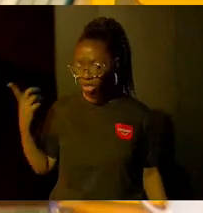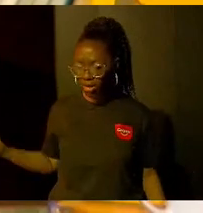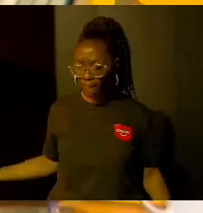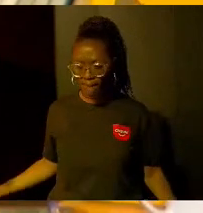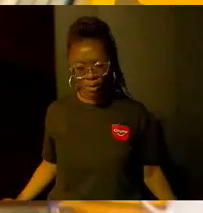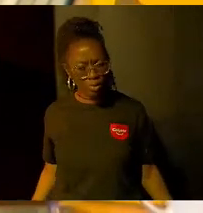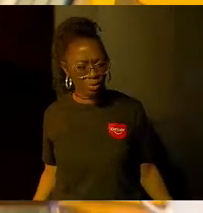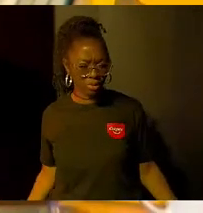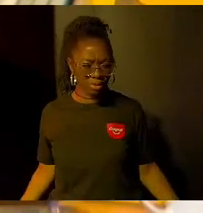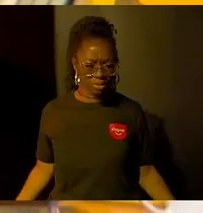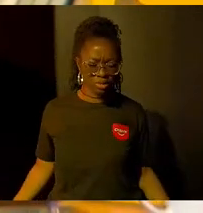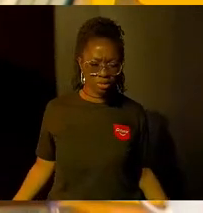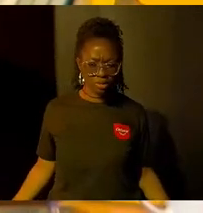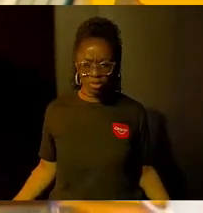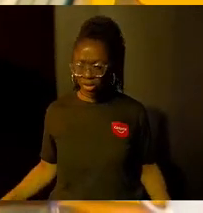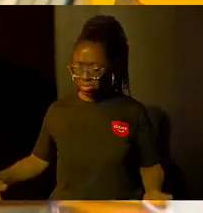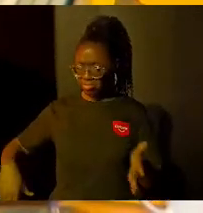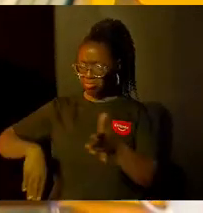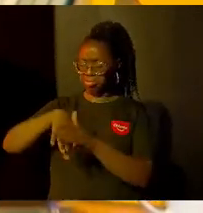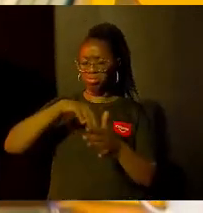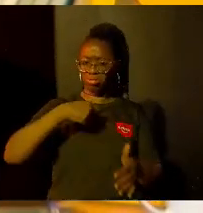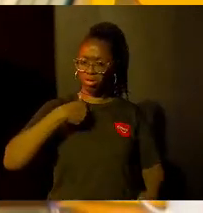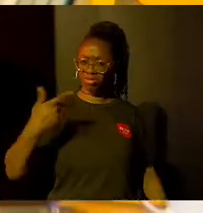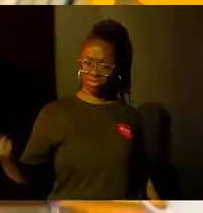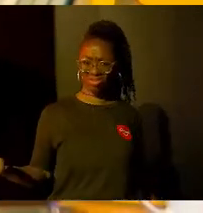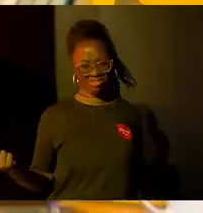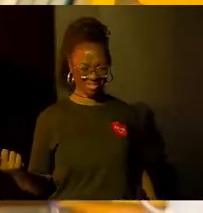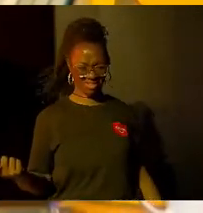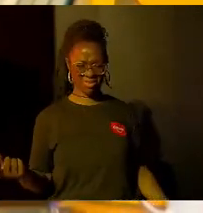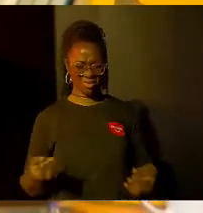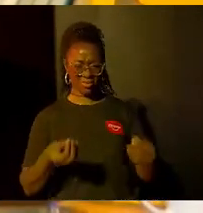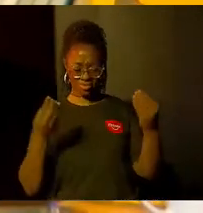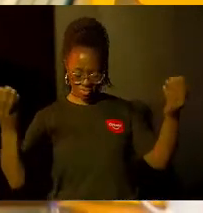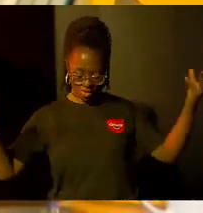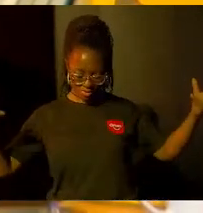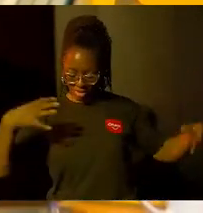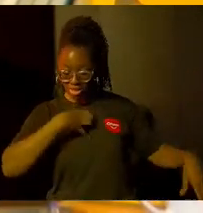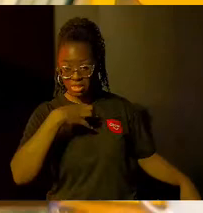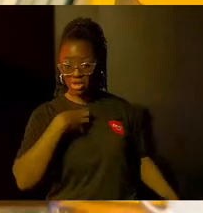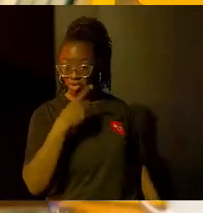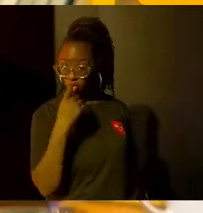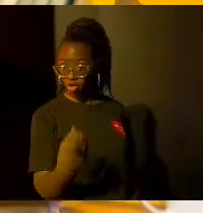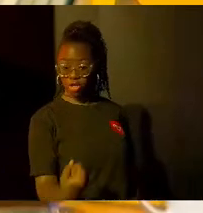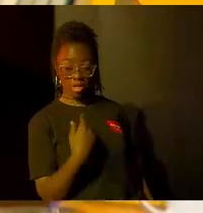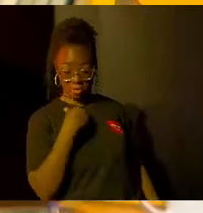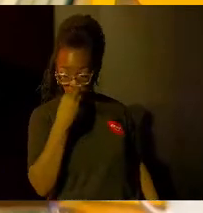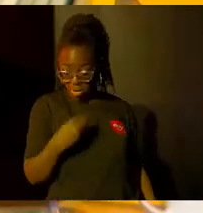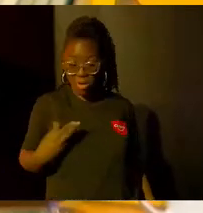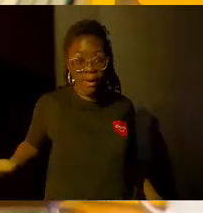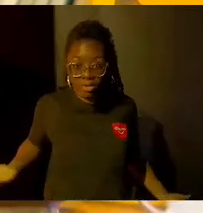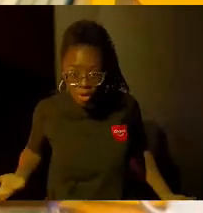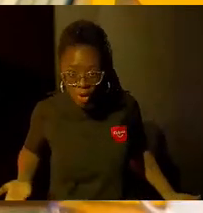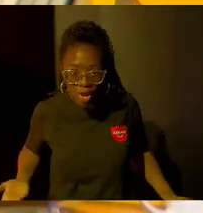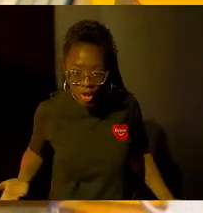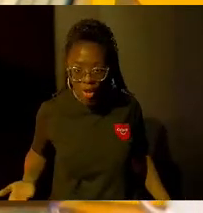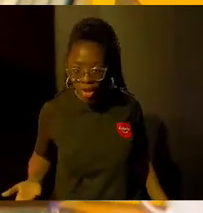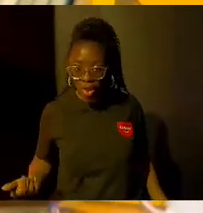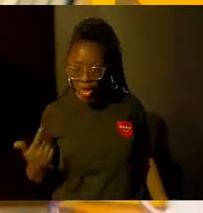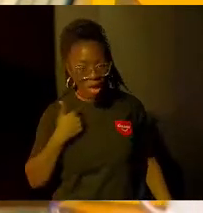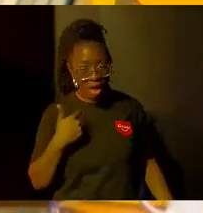ele me deu um chute na bunda eu tô me sentindo super mal rejeitado e eu sou